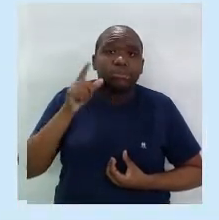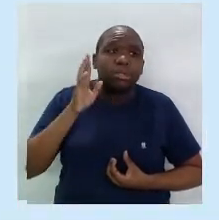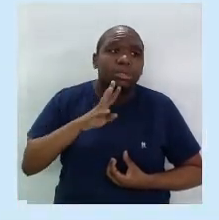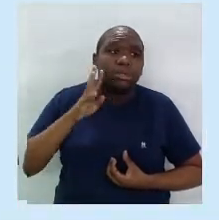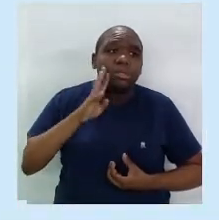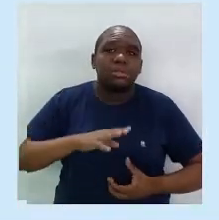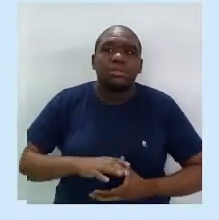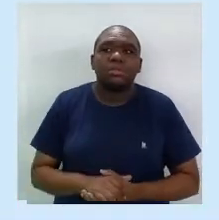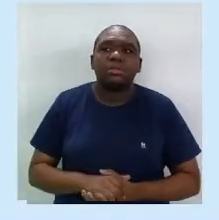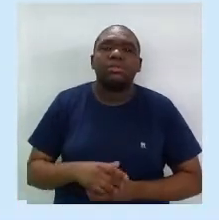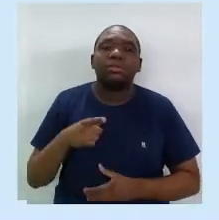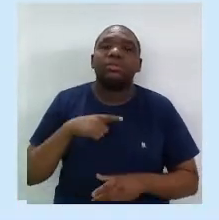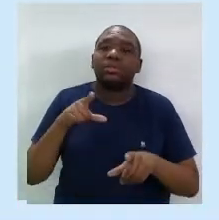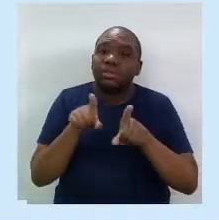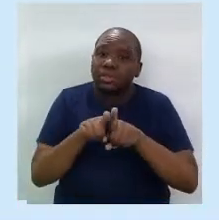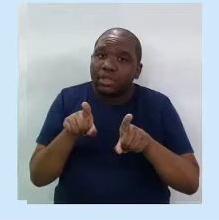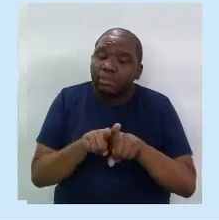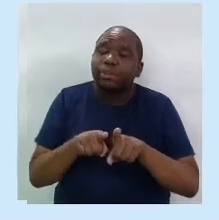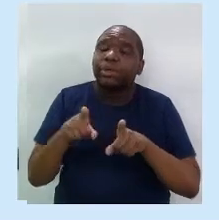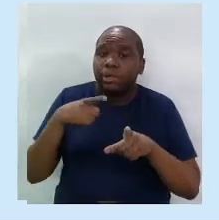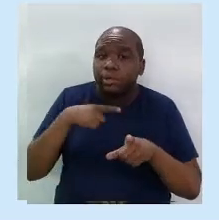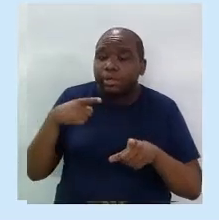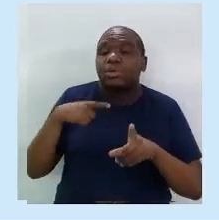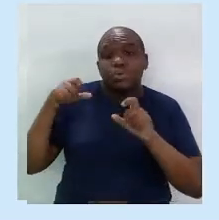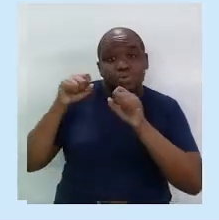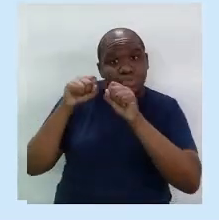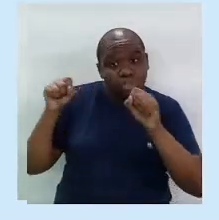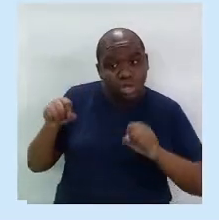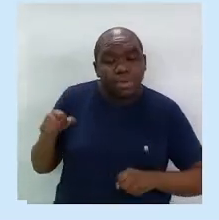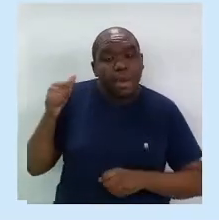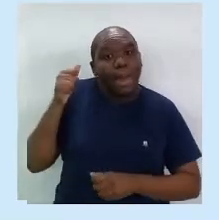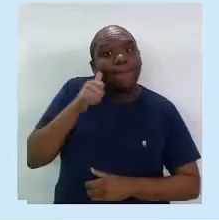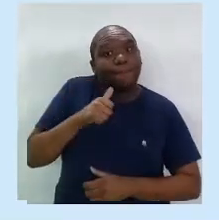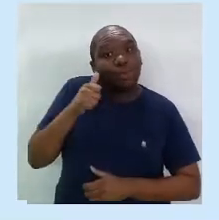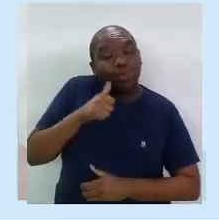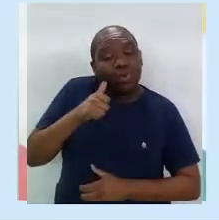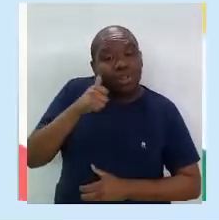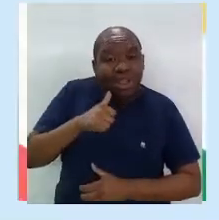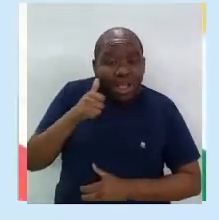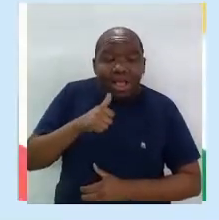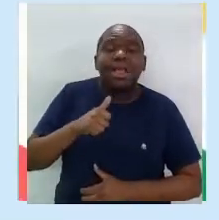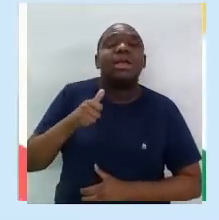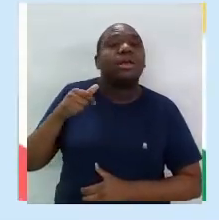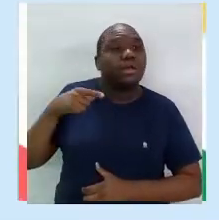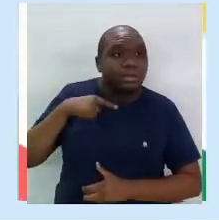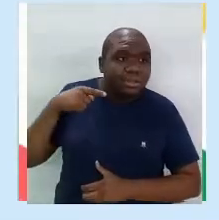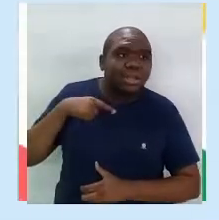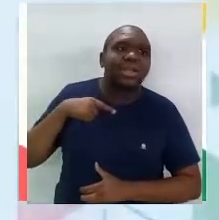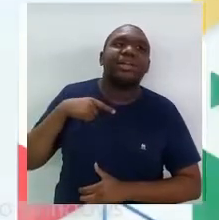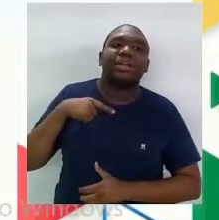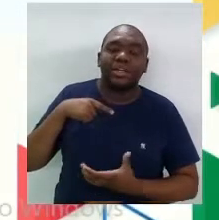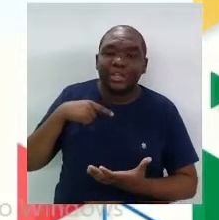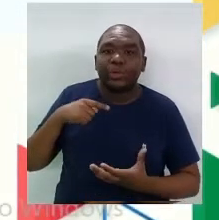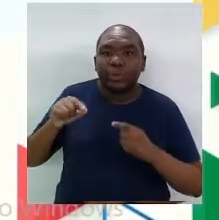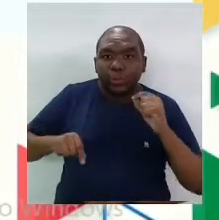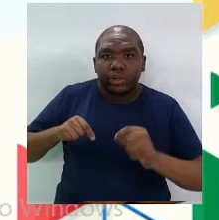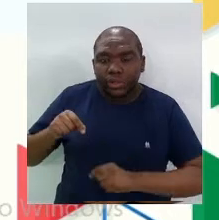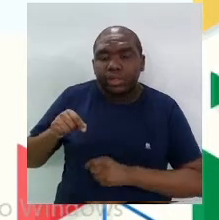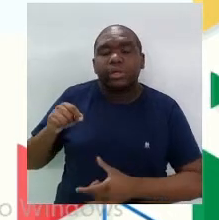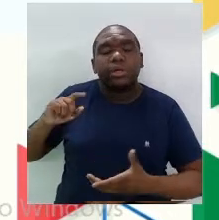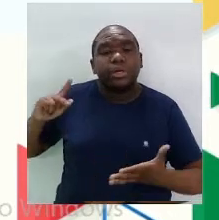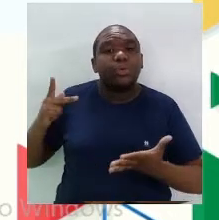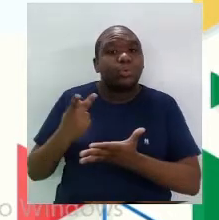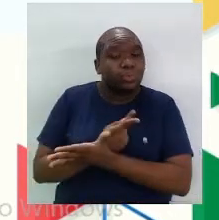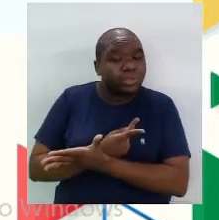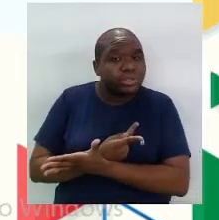mulher, que é bem legal. Eu tenho também o sistema reprodutor feminino, que, por sua